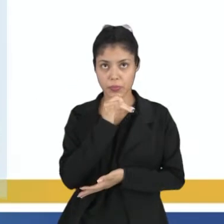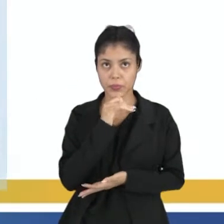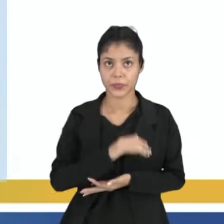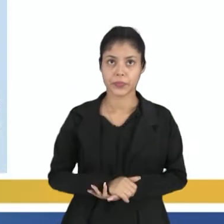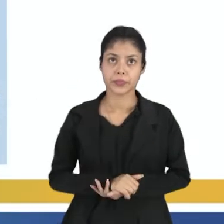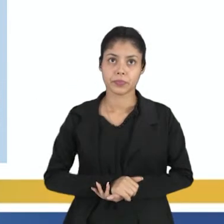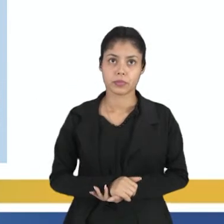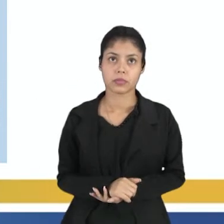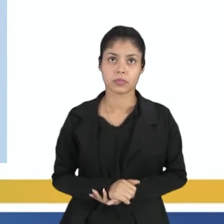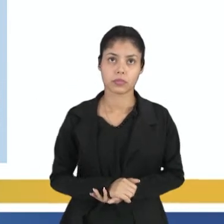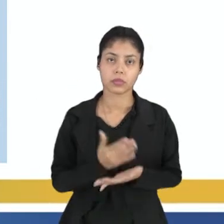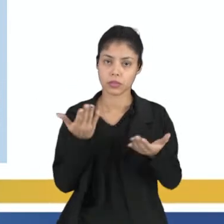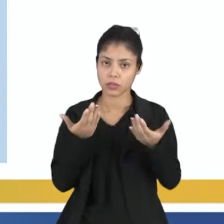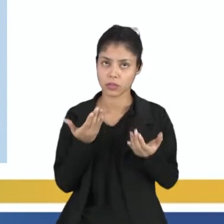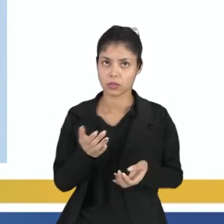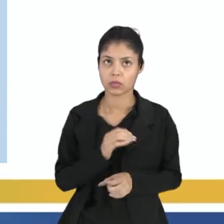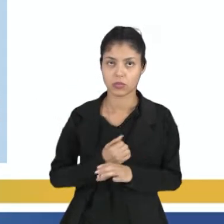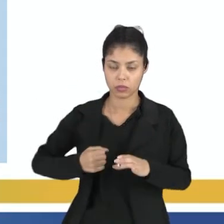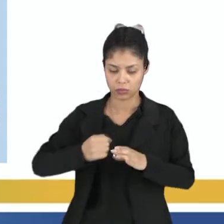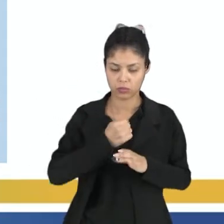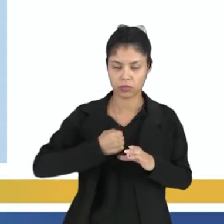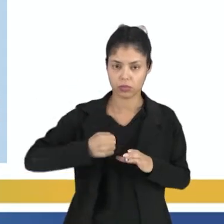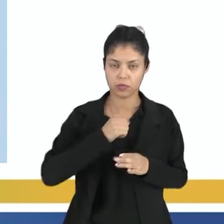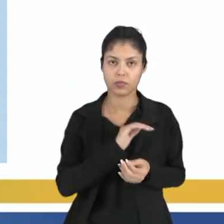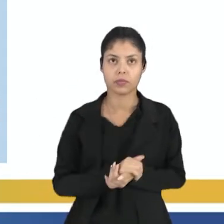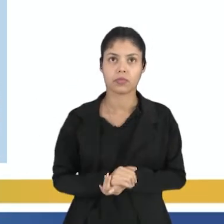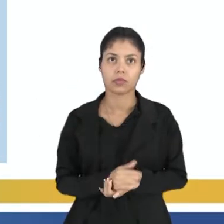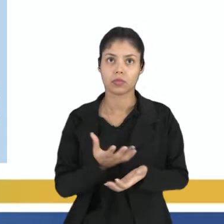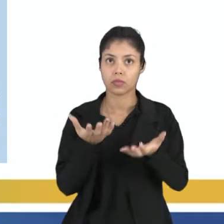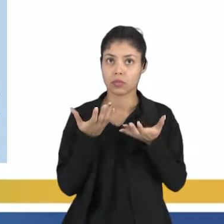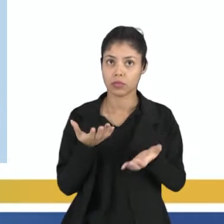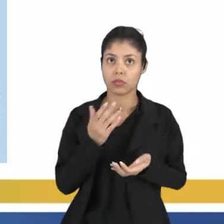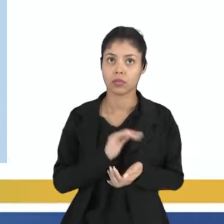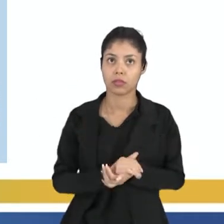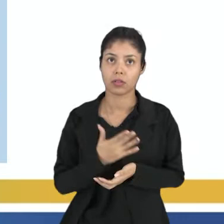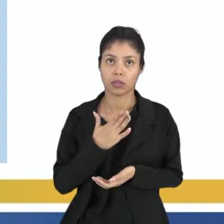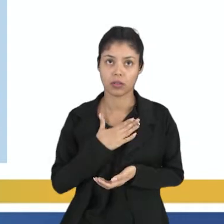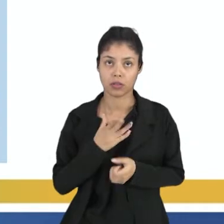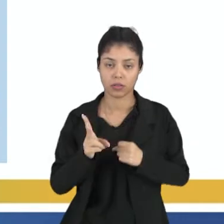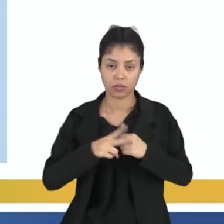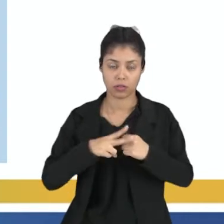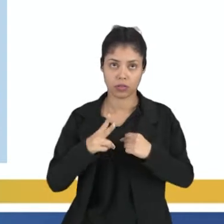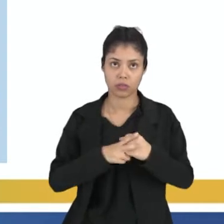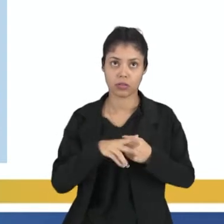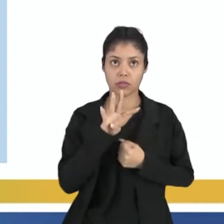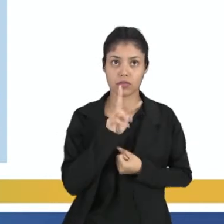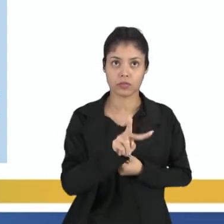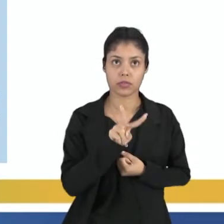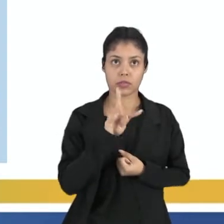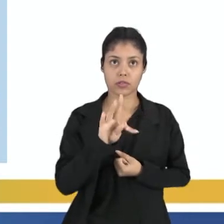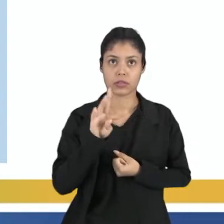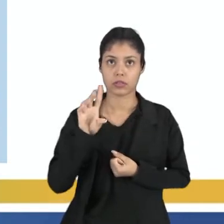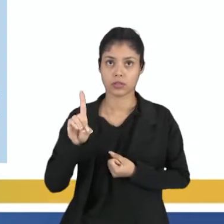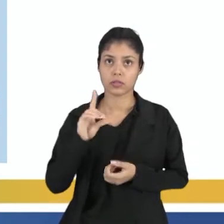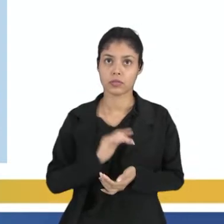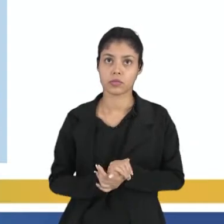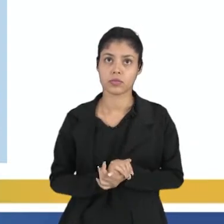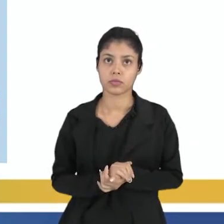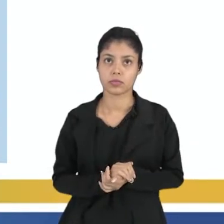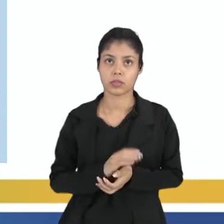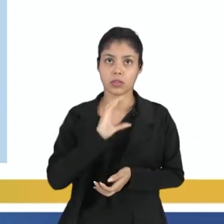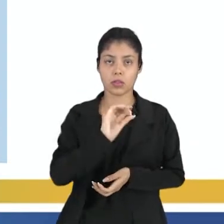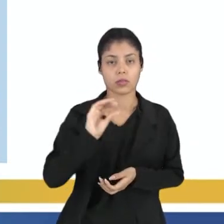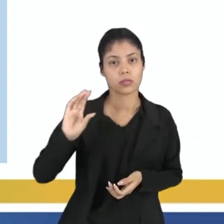exemplos. Quero bolo. Quero é o meu verbo transitivo direto e